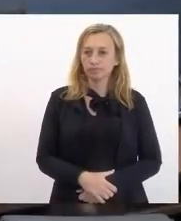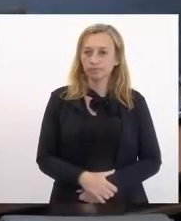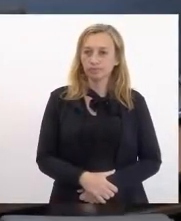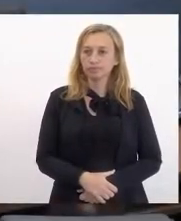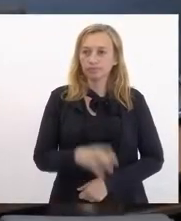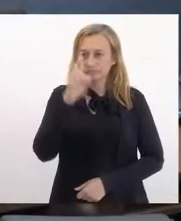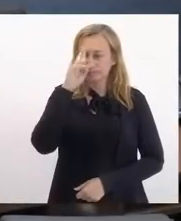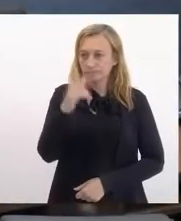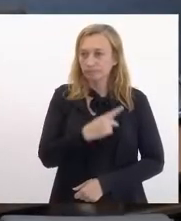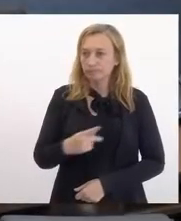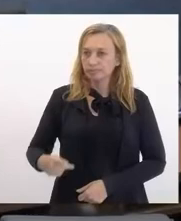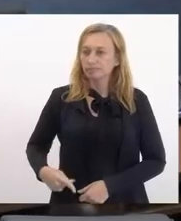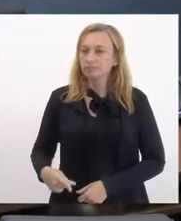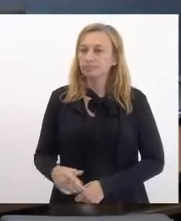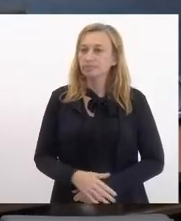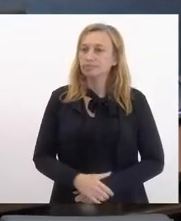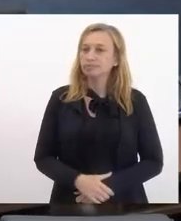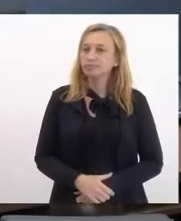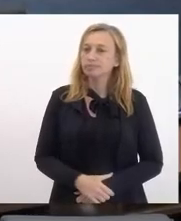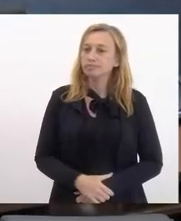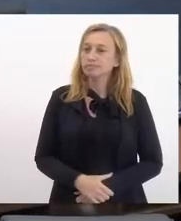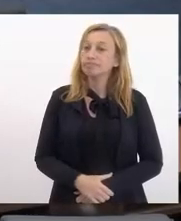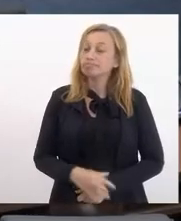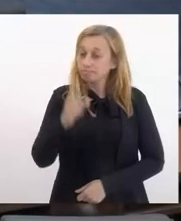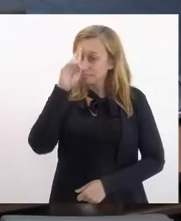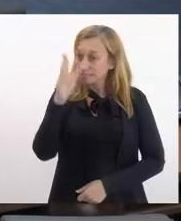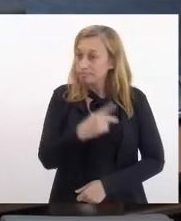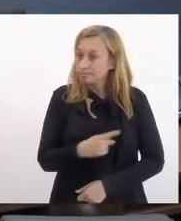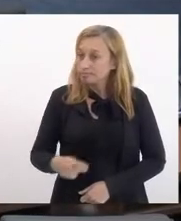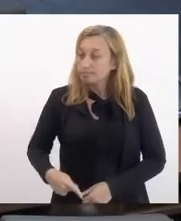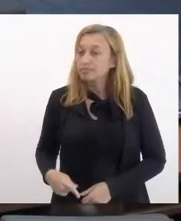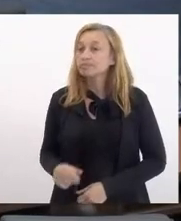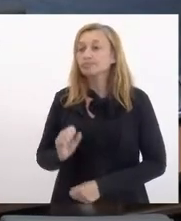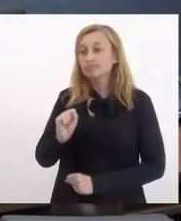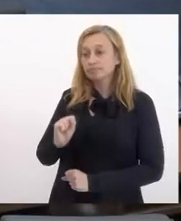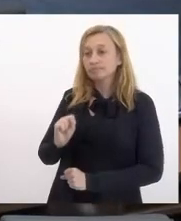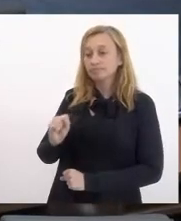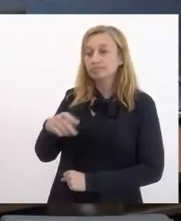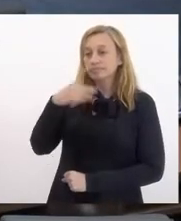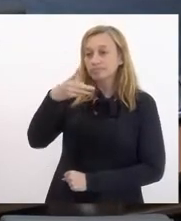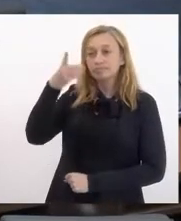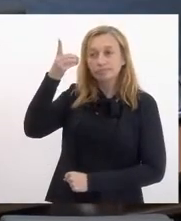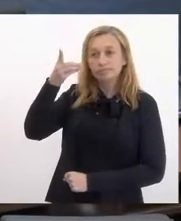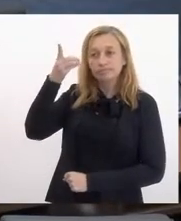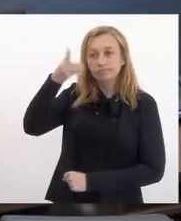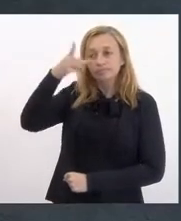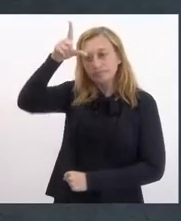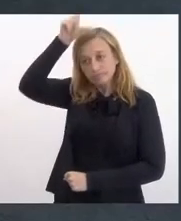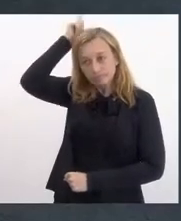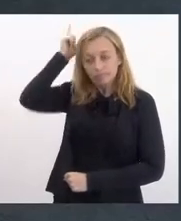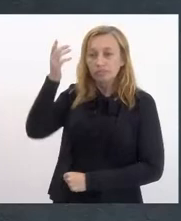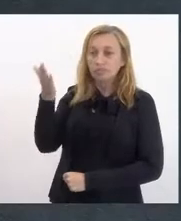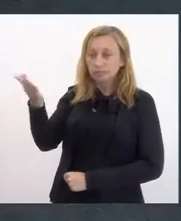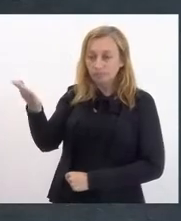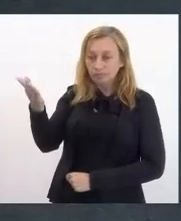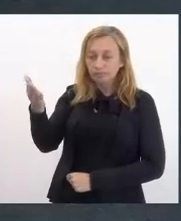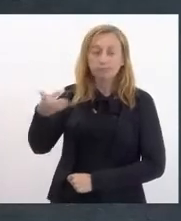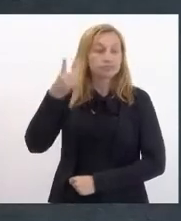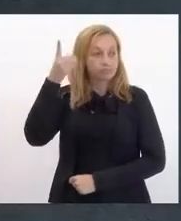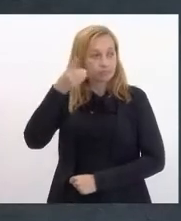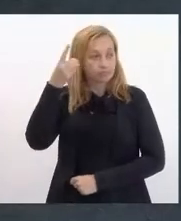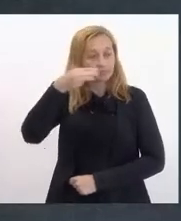Senhora Presidente. Senhora Presidente. Pois não, deputado Luiz Paulo. Na medida que o deputado